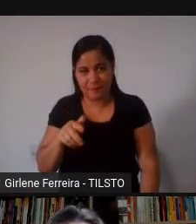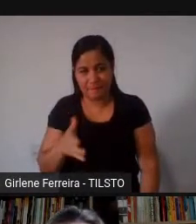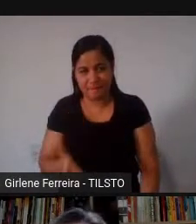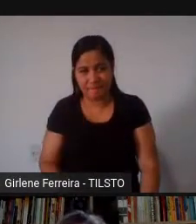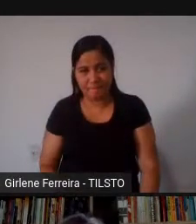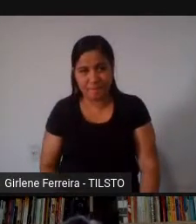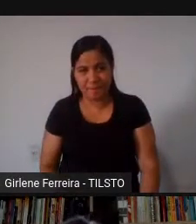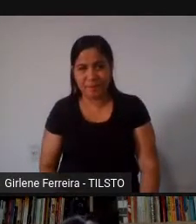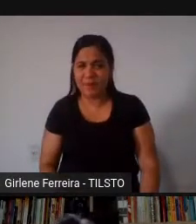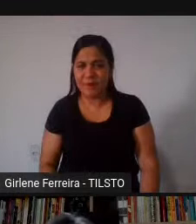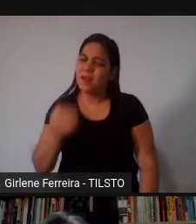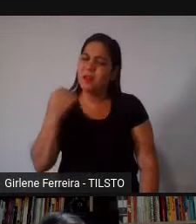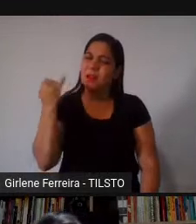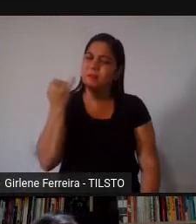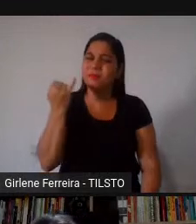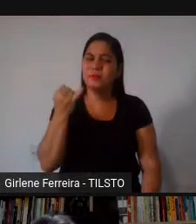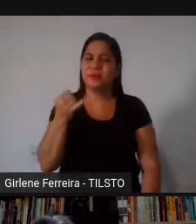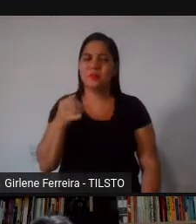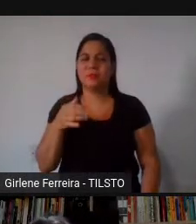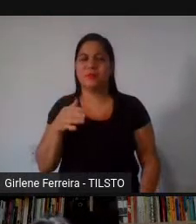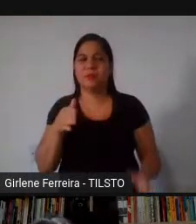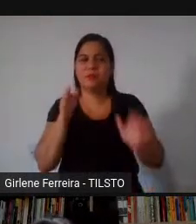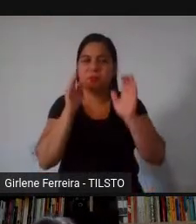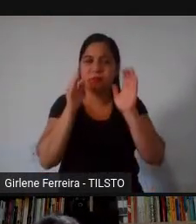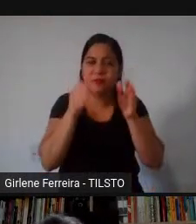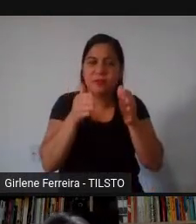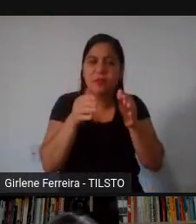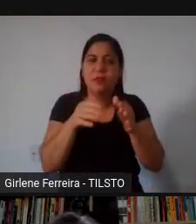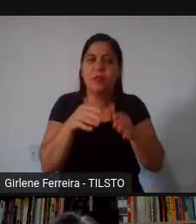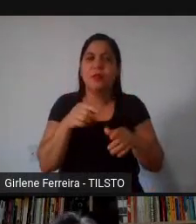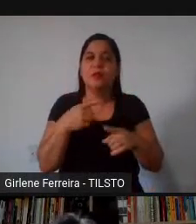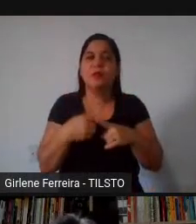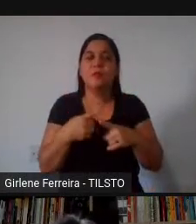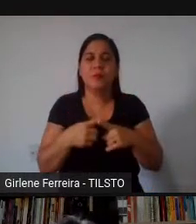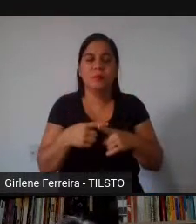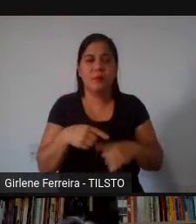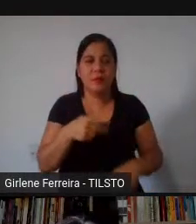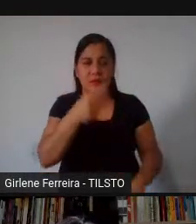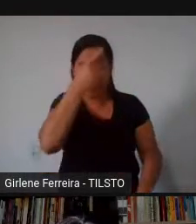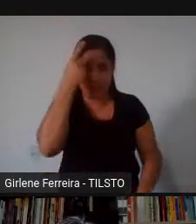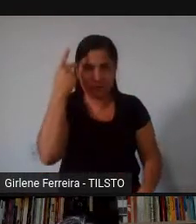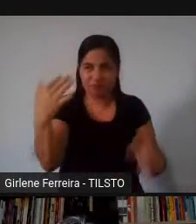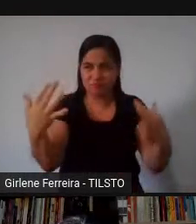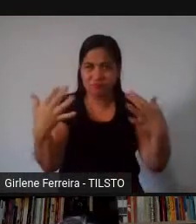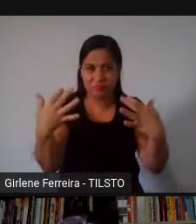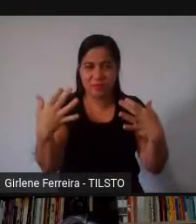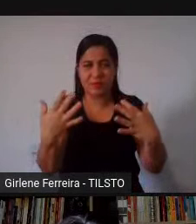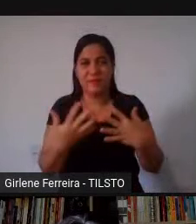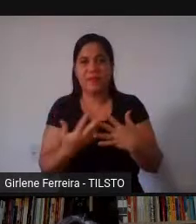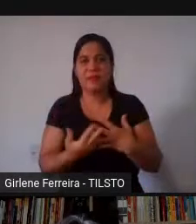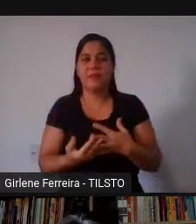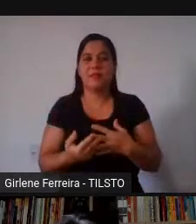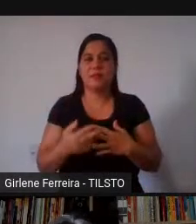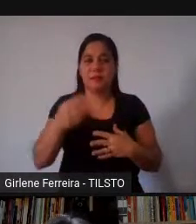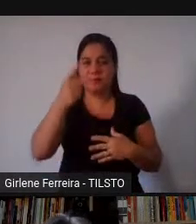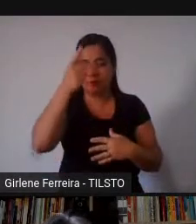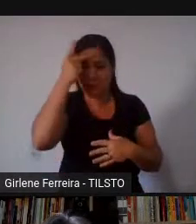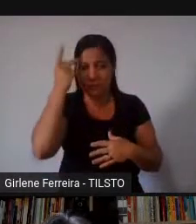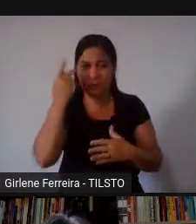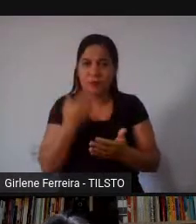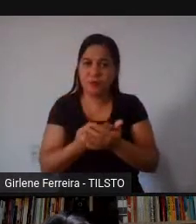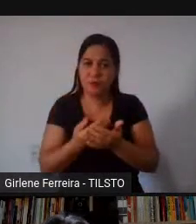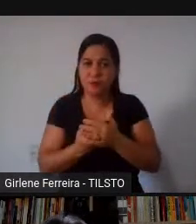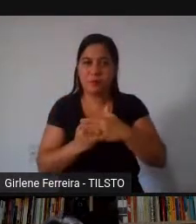então, porque aqui o nosso público é do pessoal que estuda nos institutos federais, que, né, é um evento para o pessoal dos